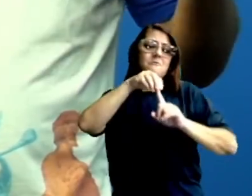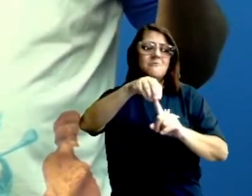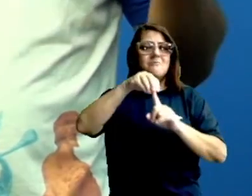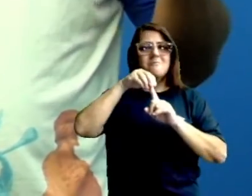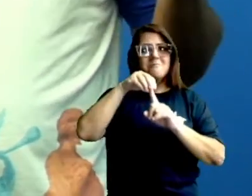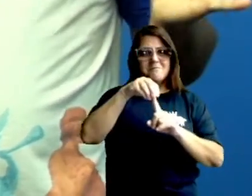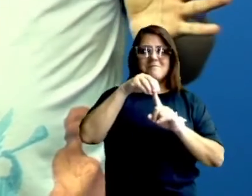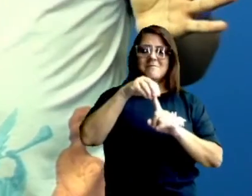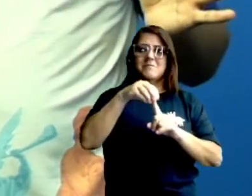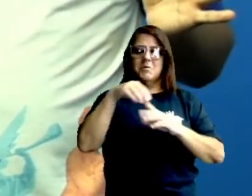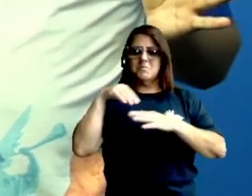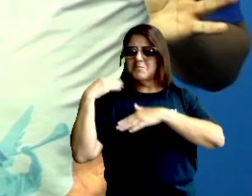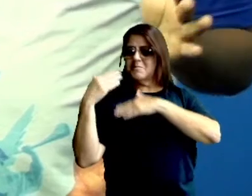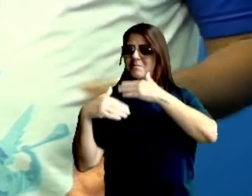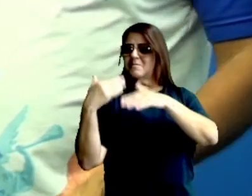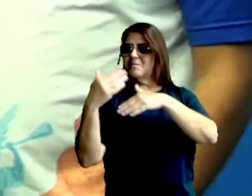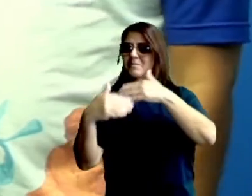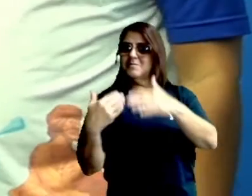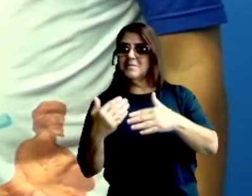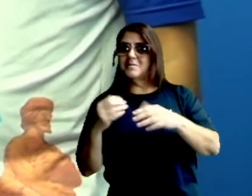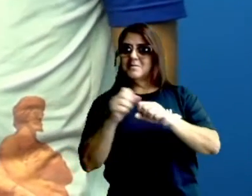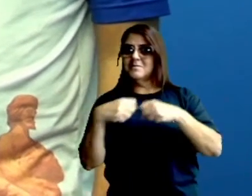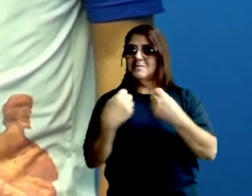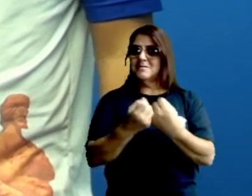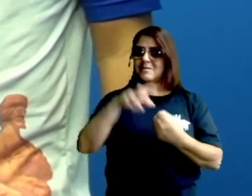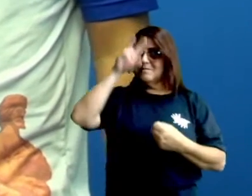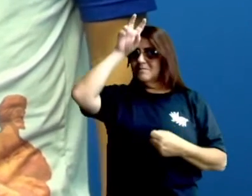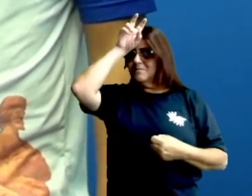para o desenvolvimento da sociedade egípcia